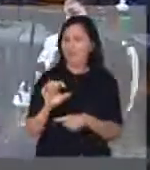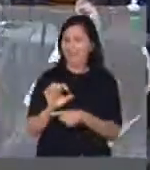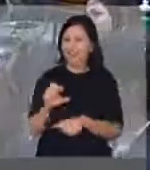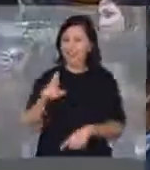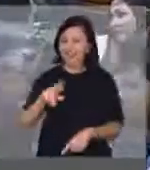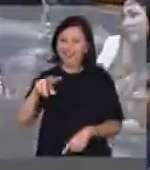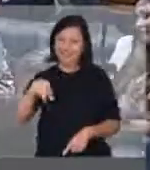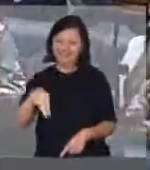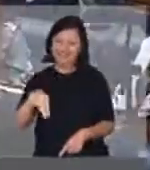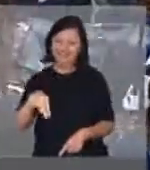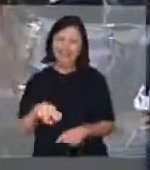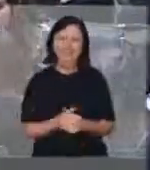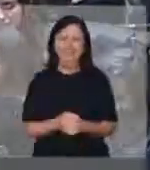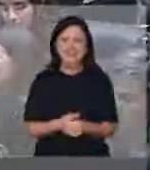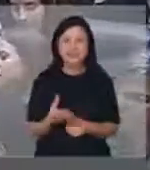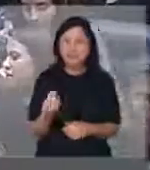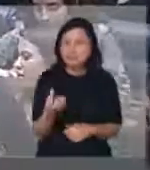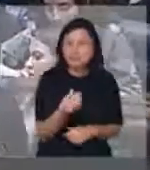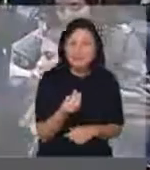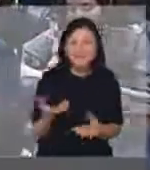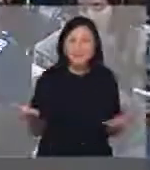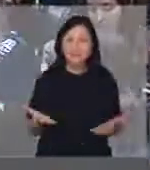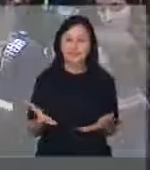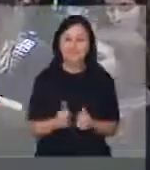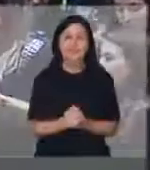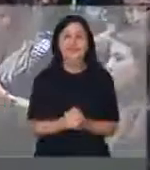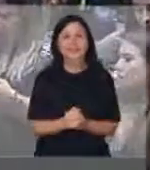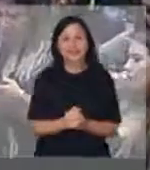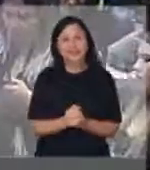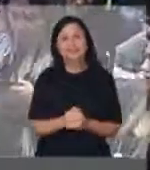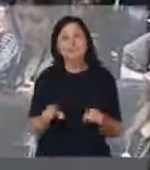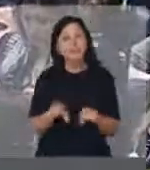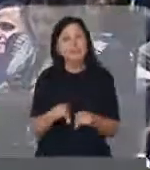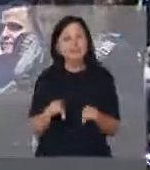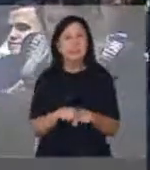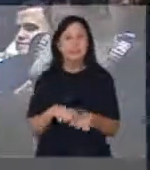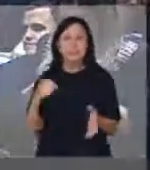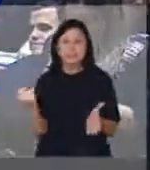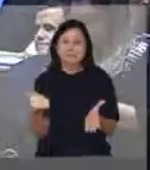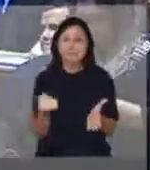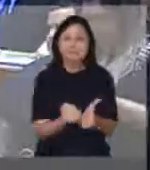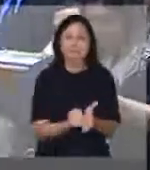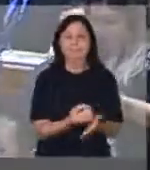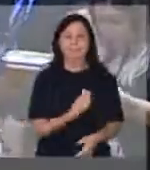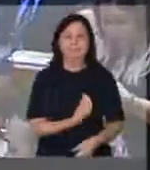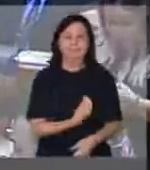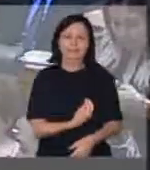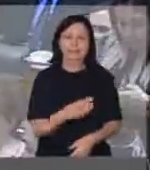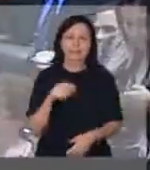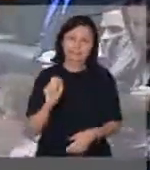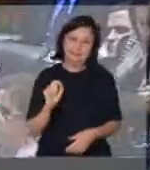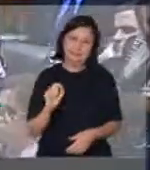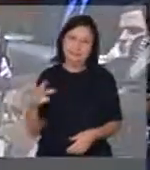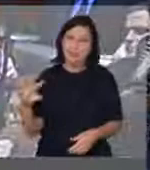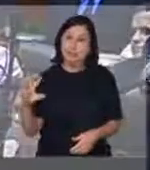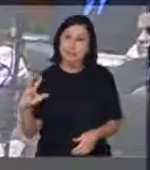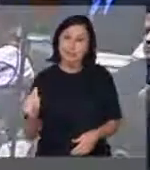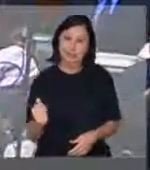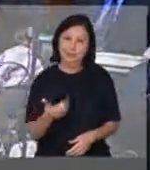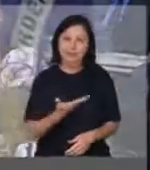pouco a nesse meio e não poderia deixar também de registrar presença dos queridos amigos